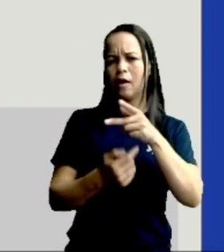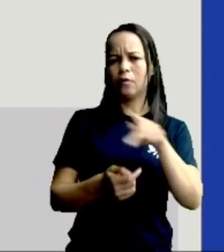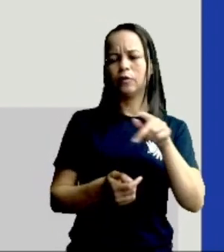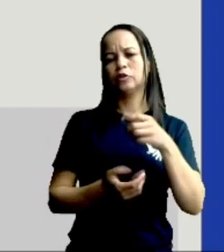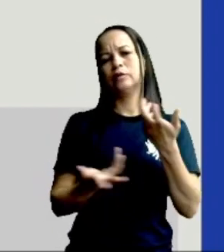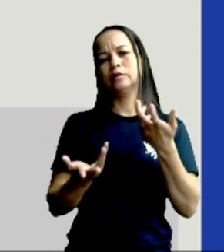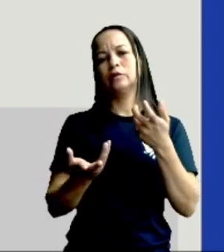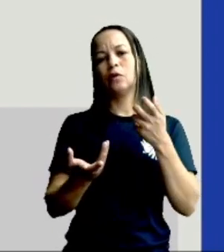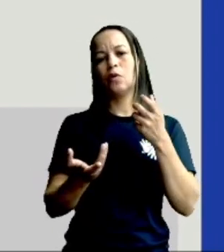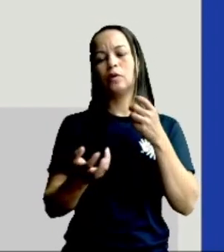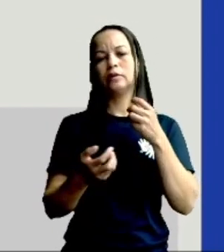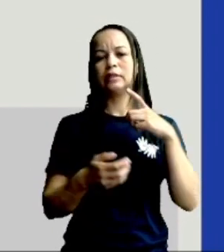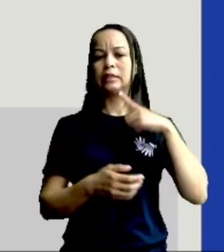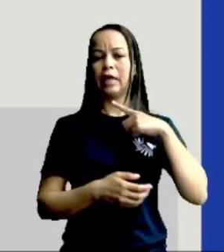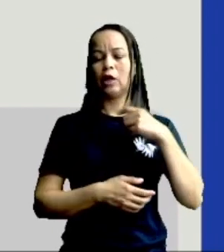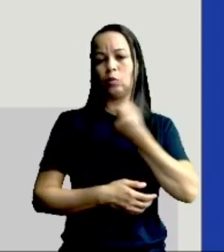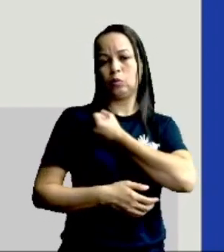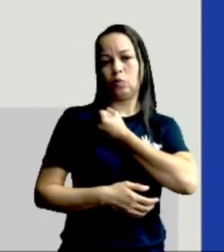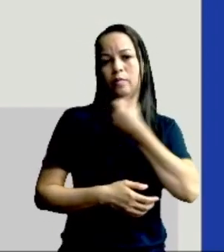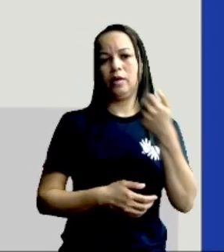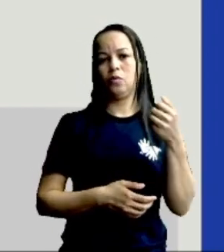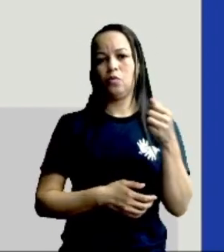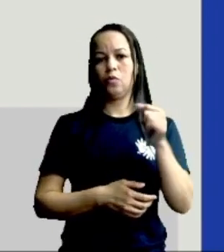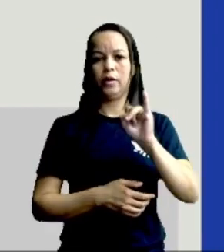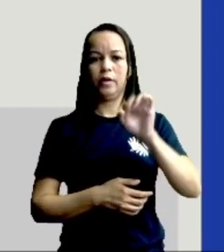números ímpares. Mas